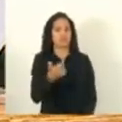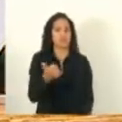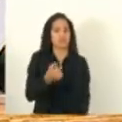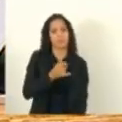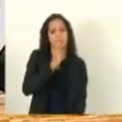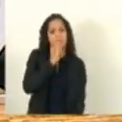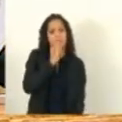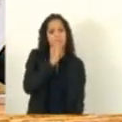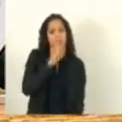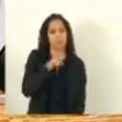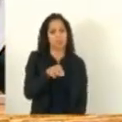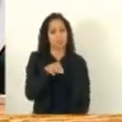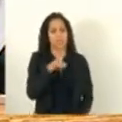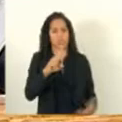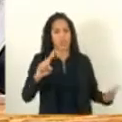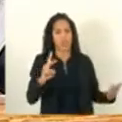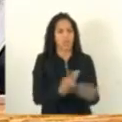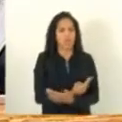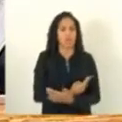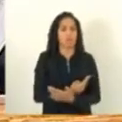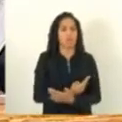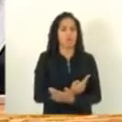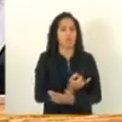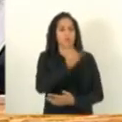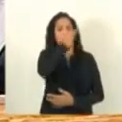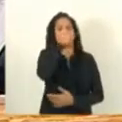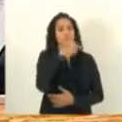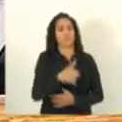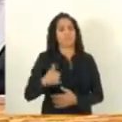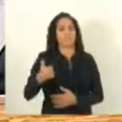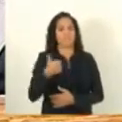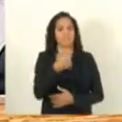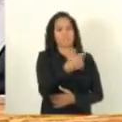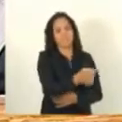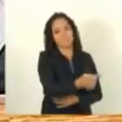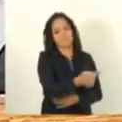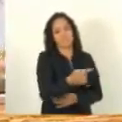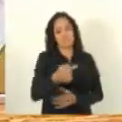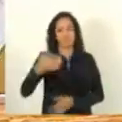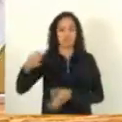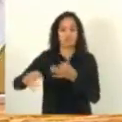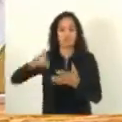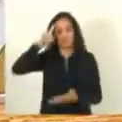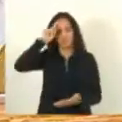exemplo, se ele comete um ato infracional aos 17 anos e recebe lá do juiz uma